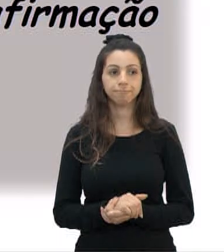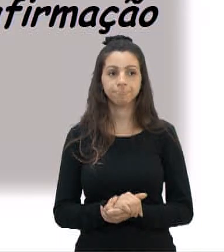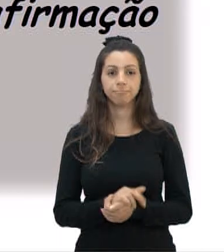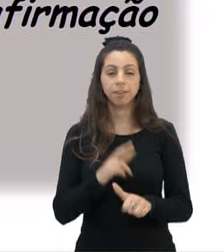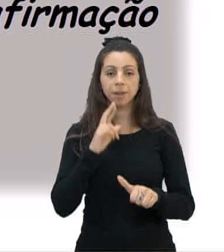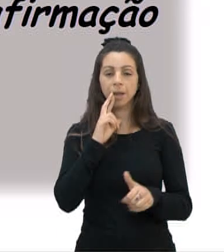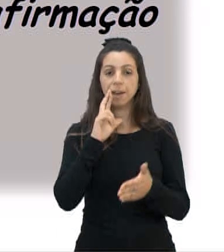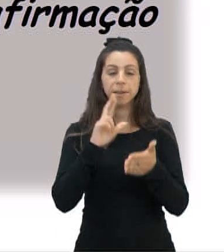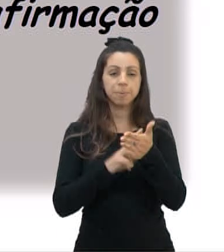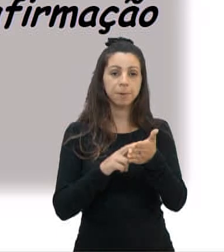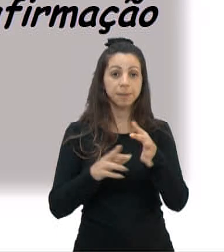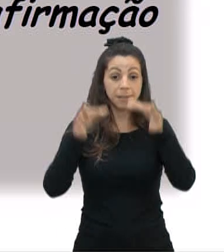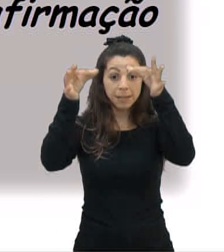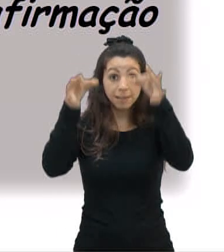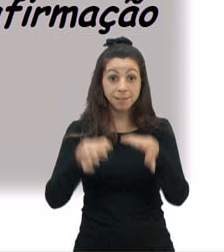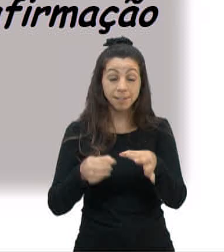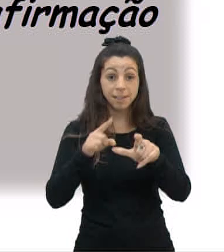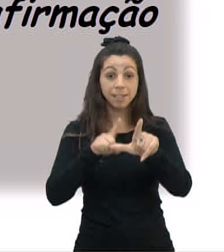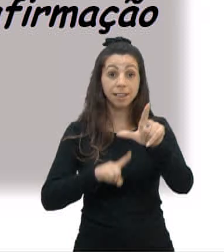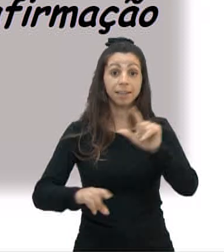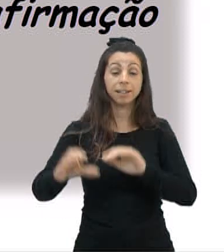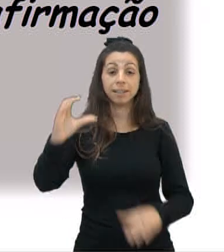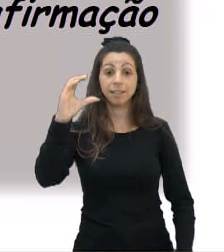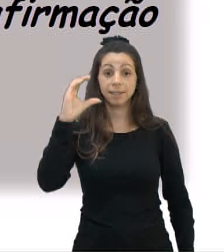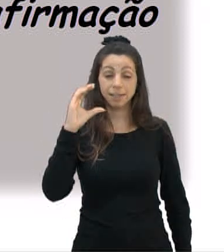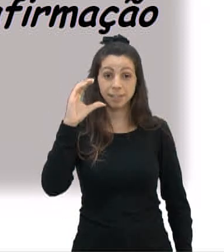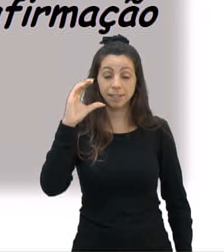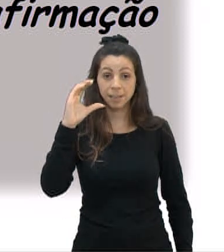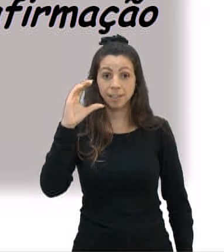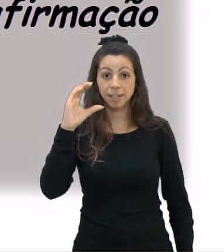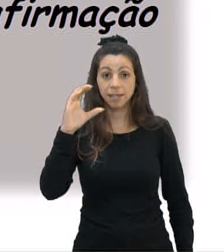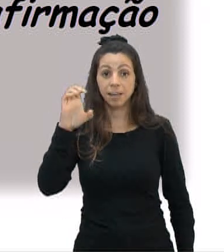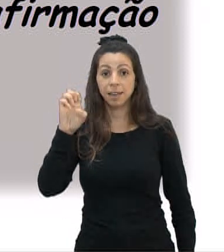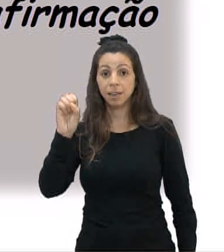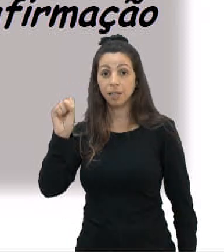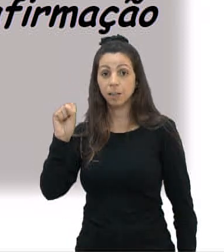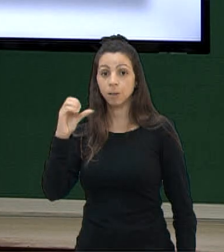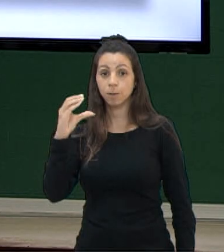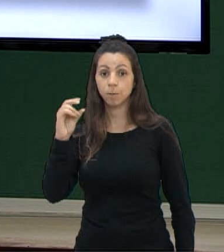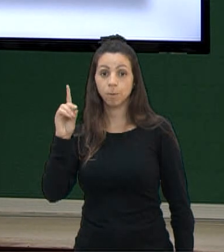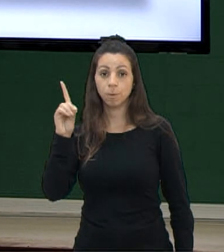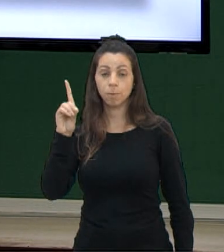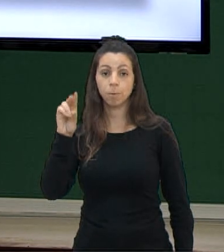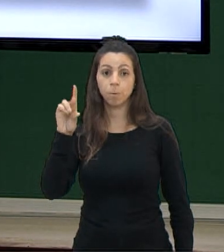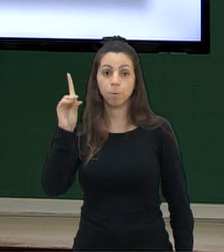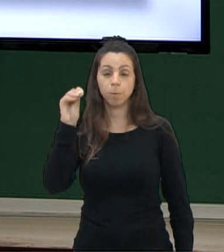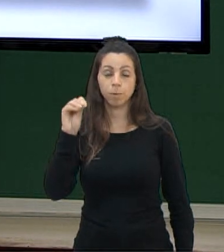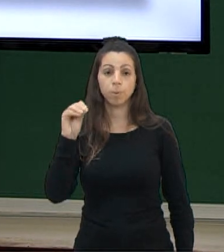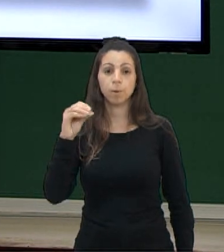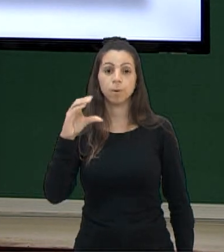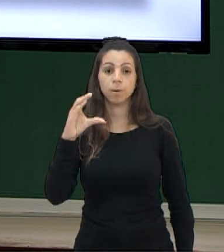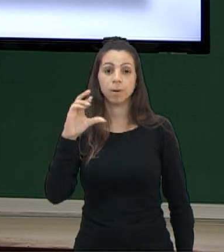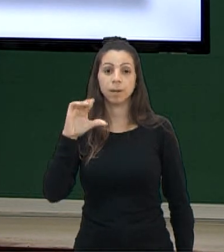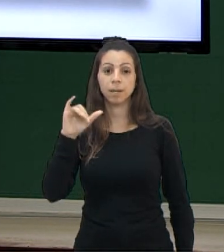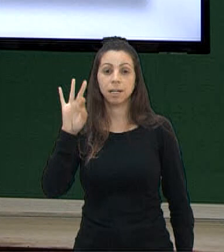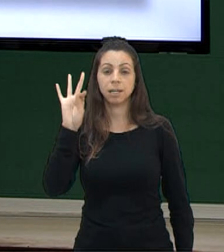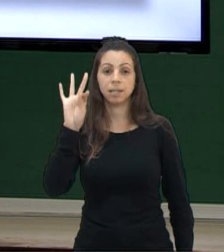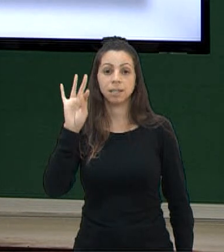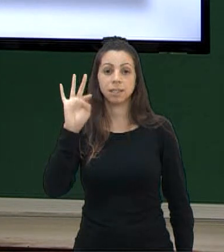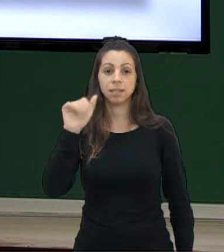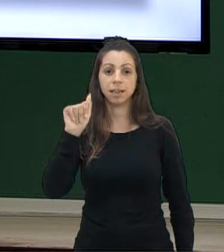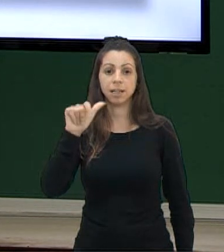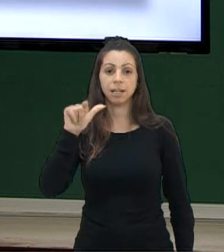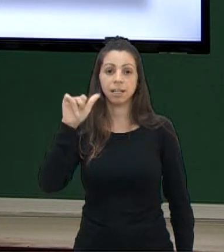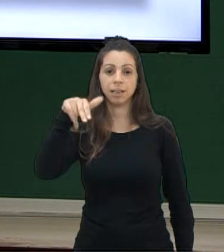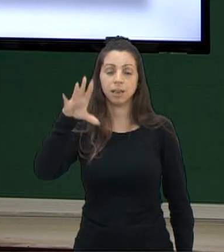resposta certa é a alternativa C, escudos cristalinos. São os escudos cristalinos as formas de relevo mais antigas